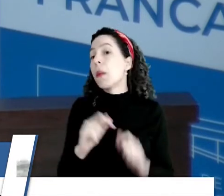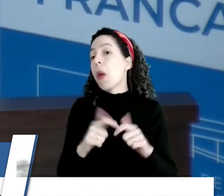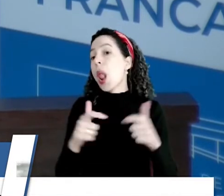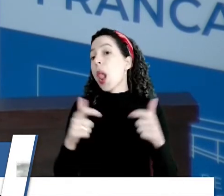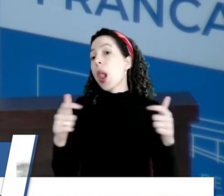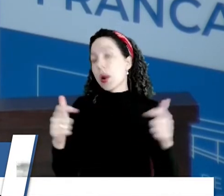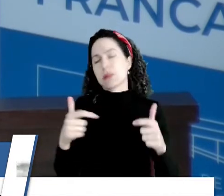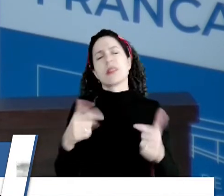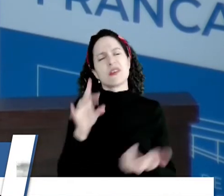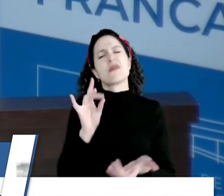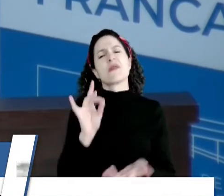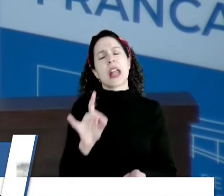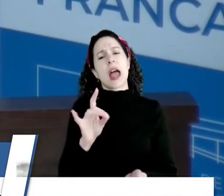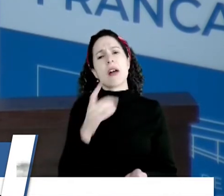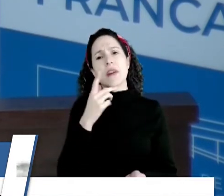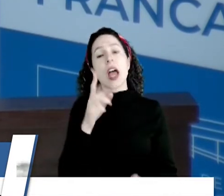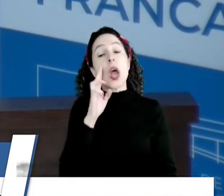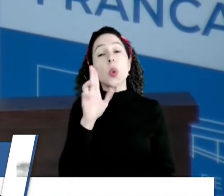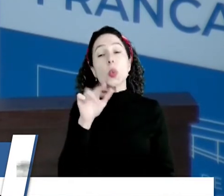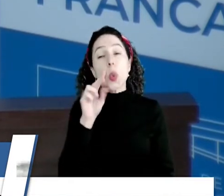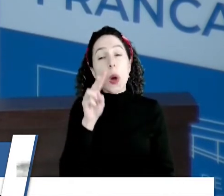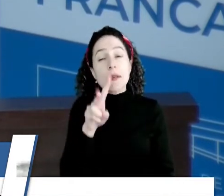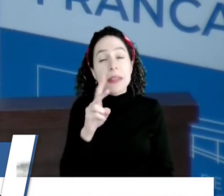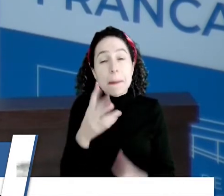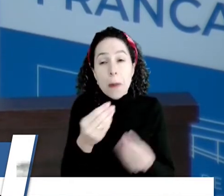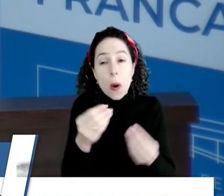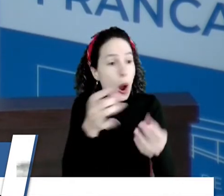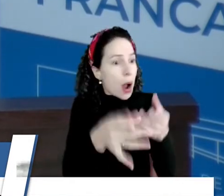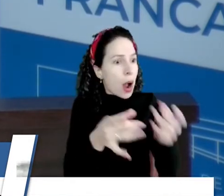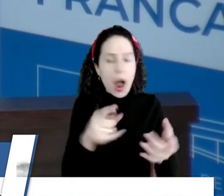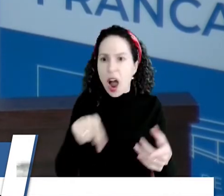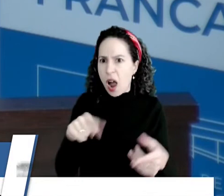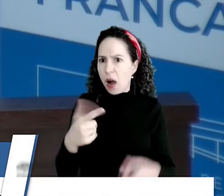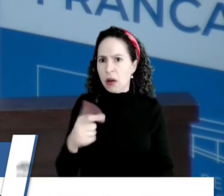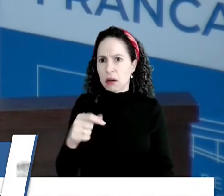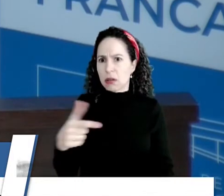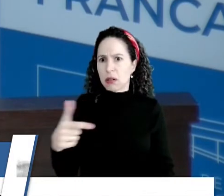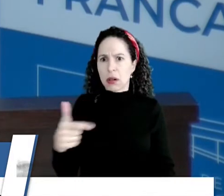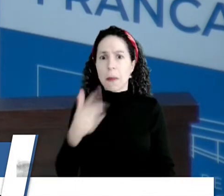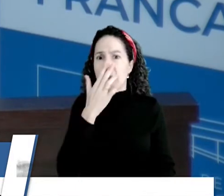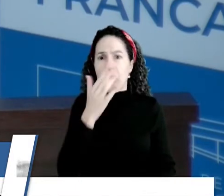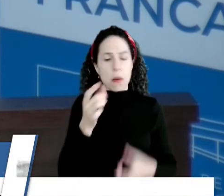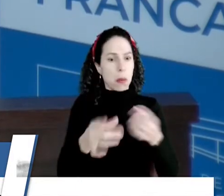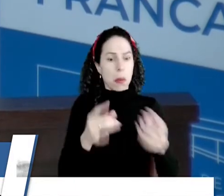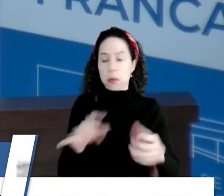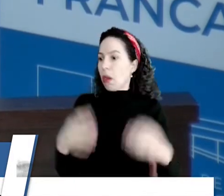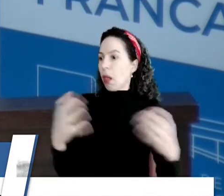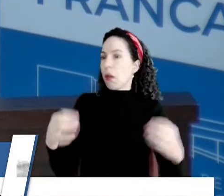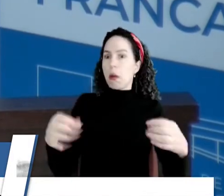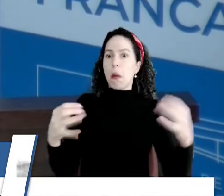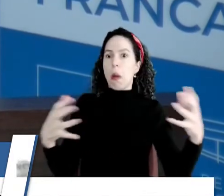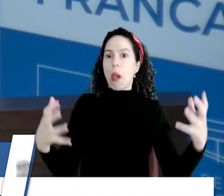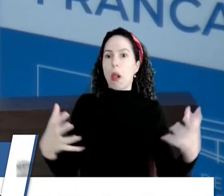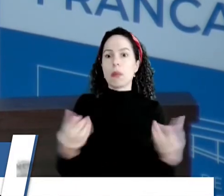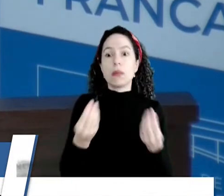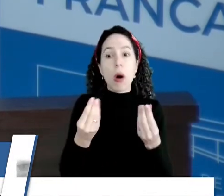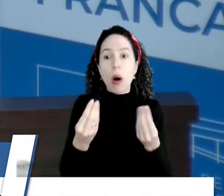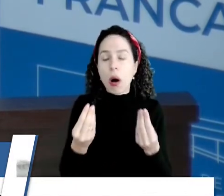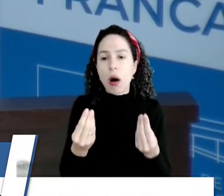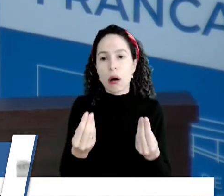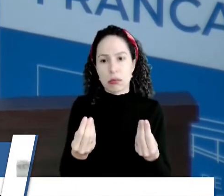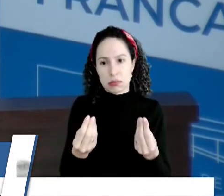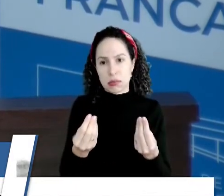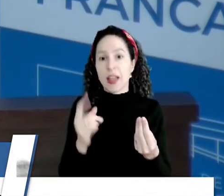eu nunca vi tanto bicho abandonado igual esse ano. Parece que eles estão brotando do chão. Então, o caminho é